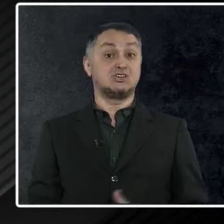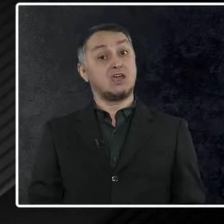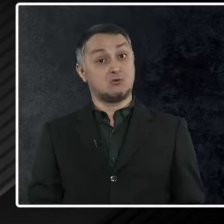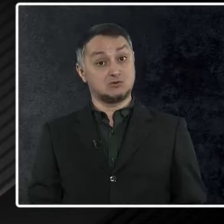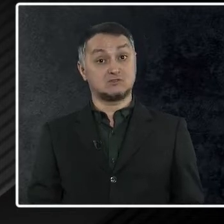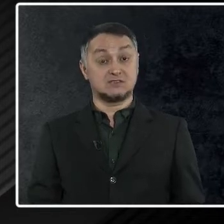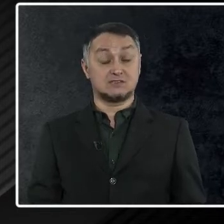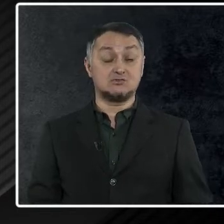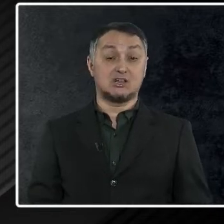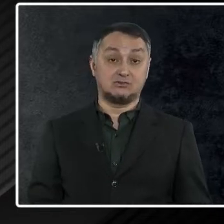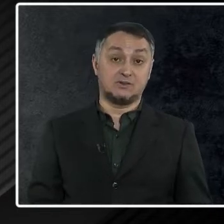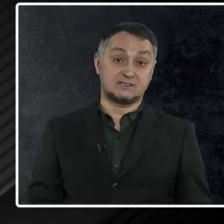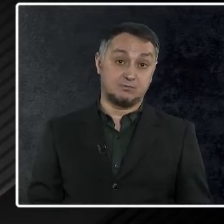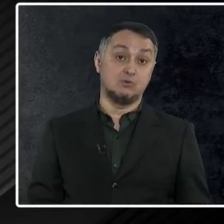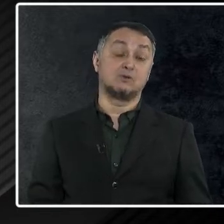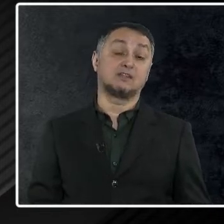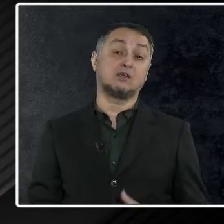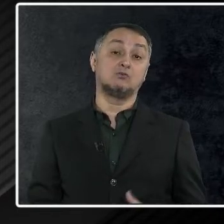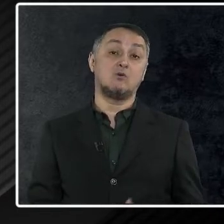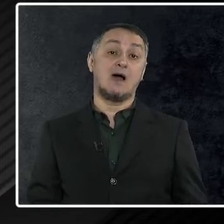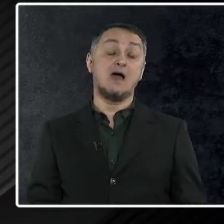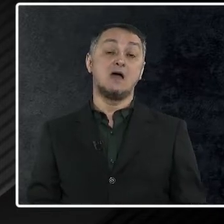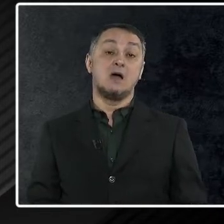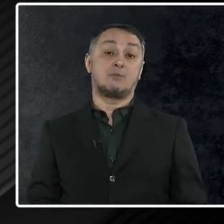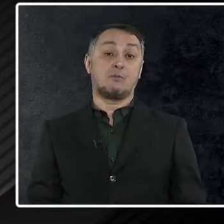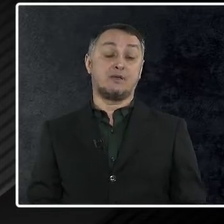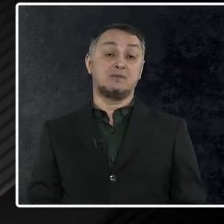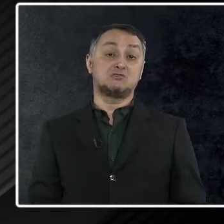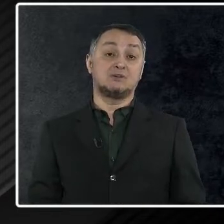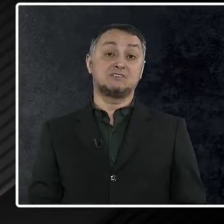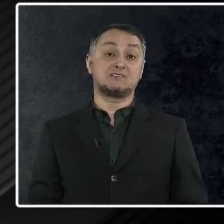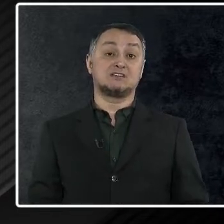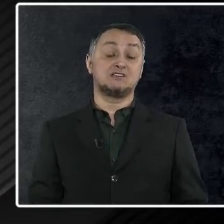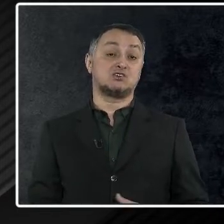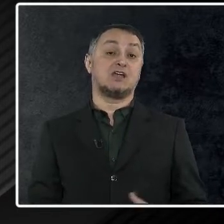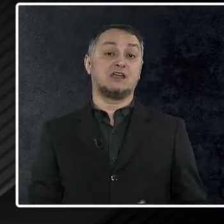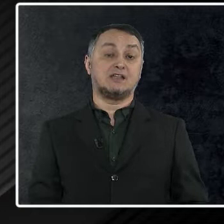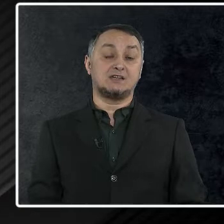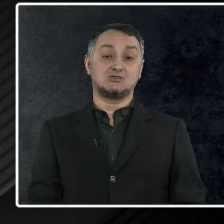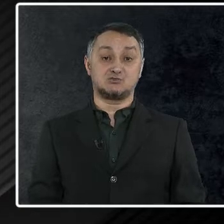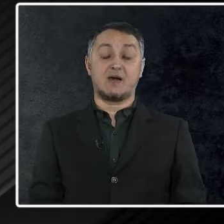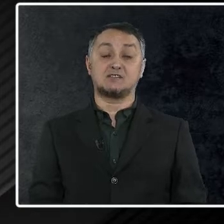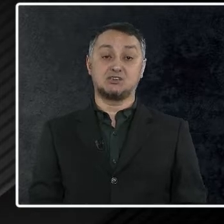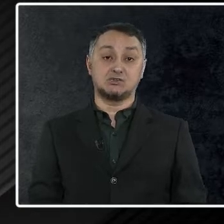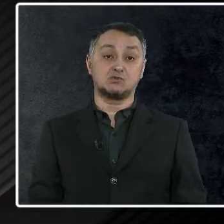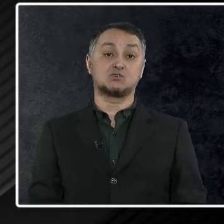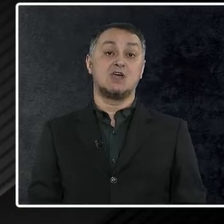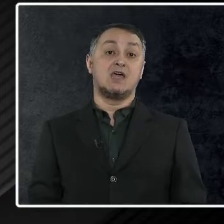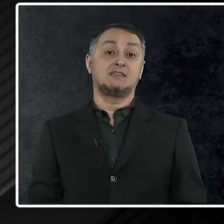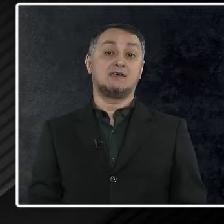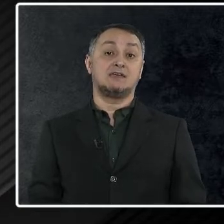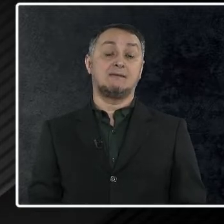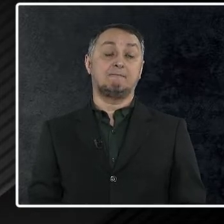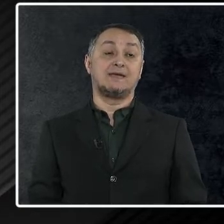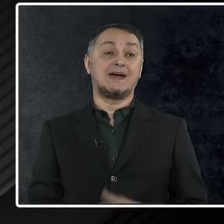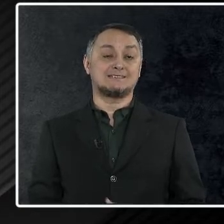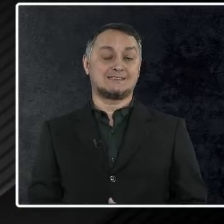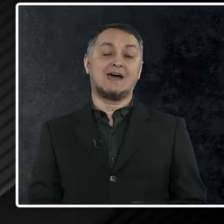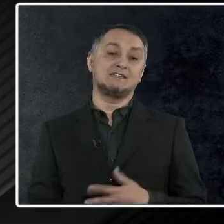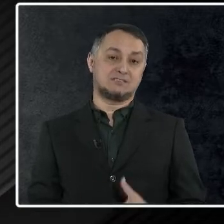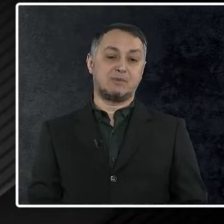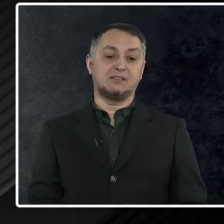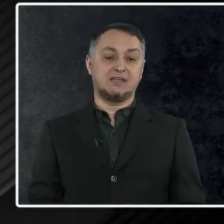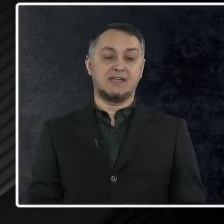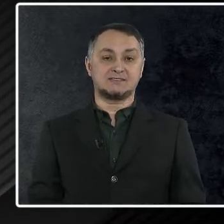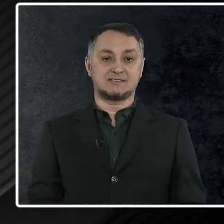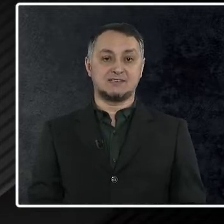destinação de recursos que são de natureza pública. Então não há propriamente uma discricionariedade dos partidos de